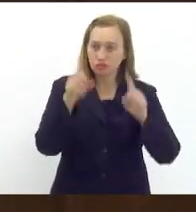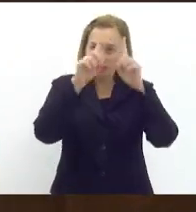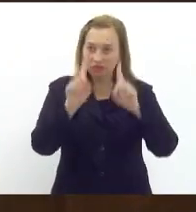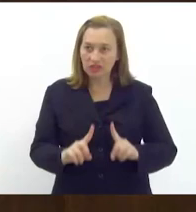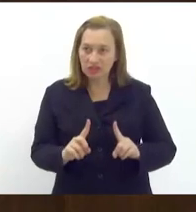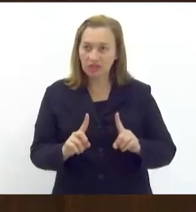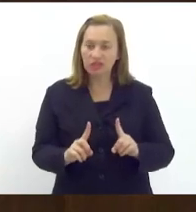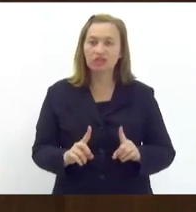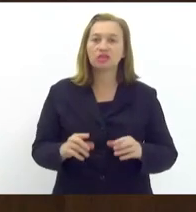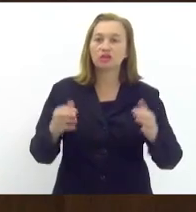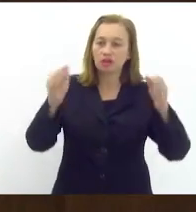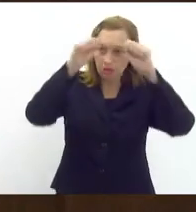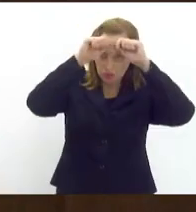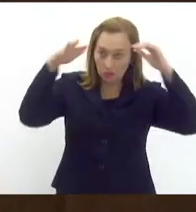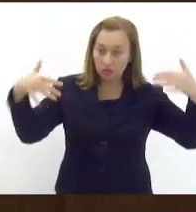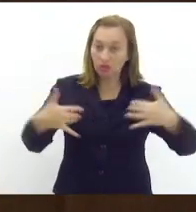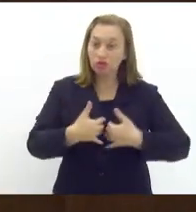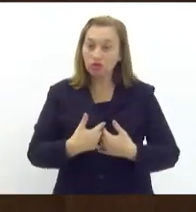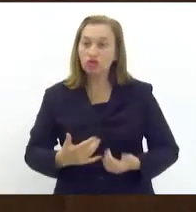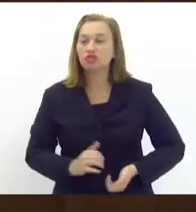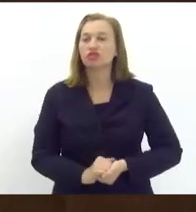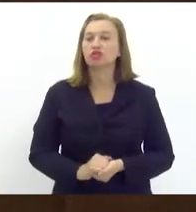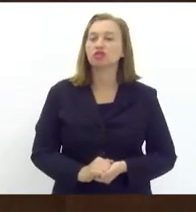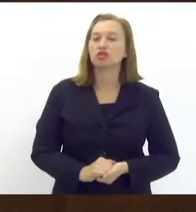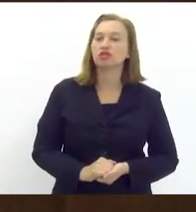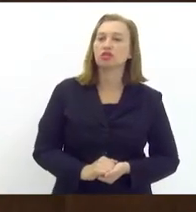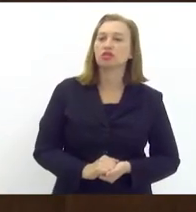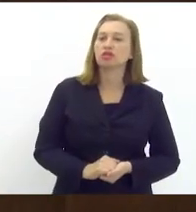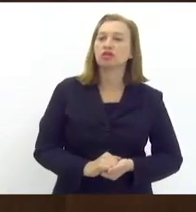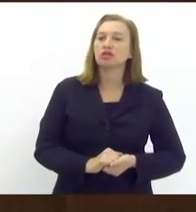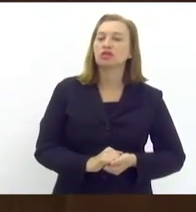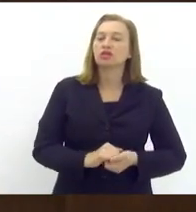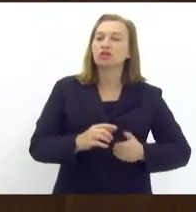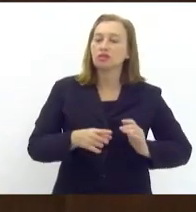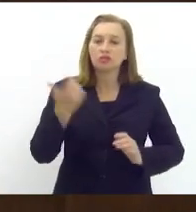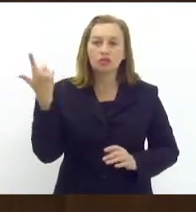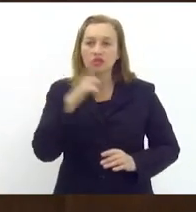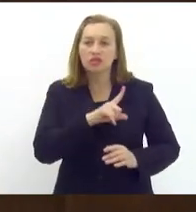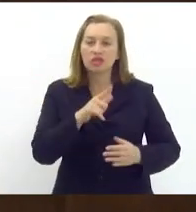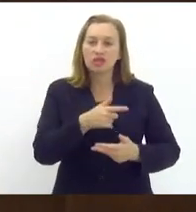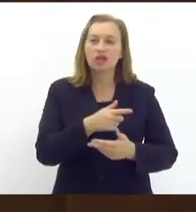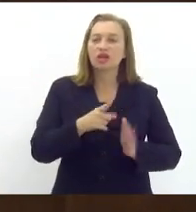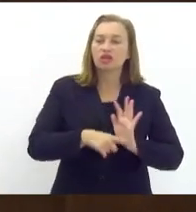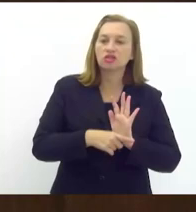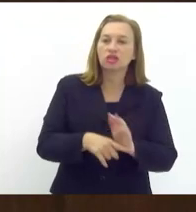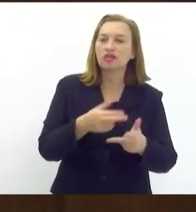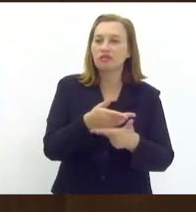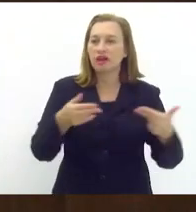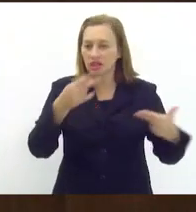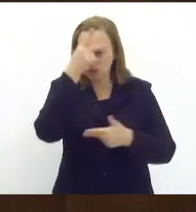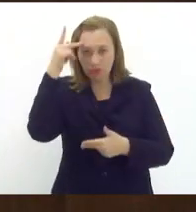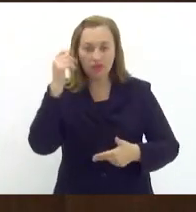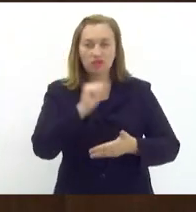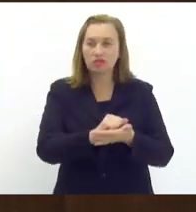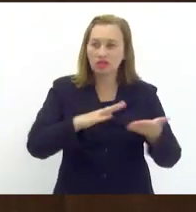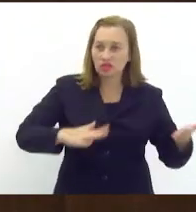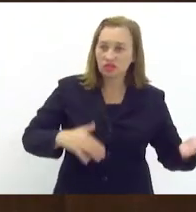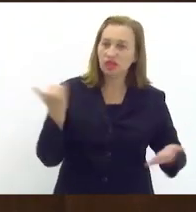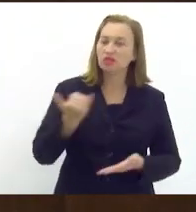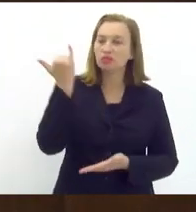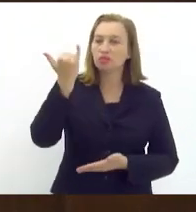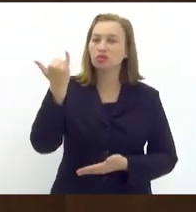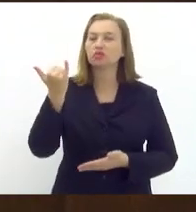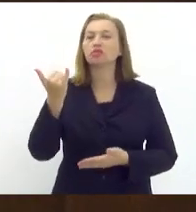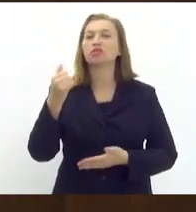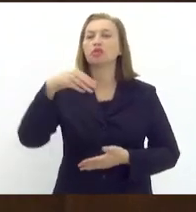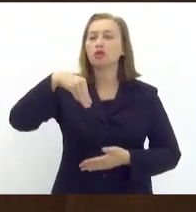os autistas a gente vai cortar muitos caminhos vai conseguir atender muita gente com atividades de extrema importância para a função